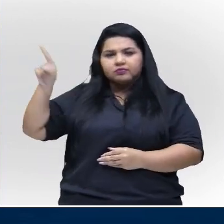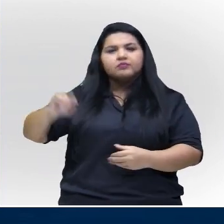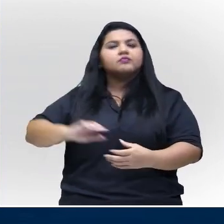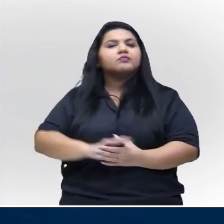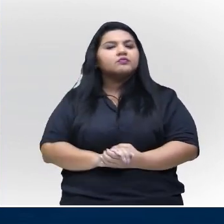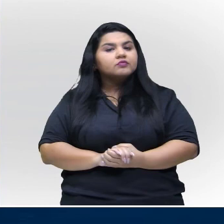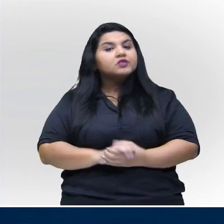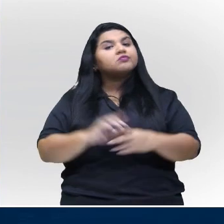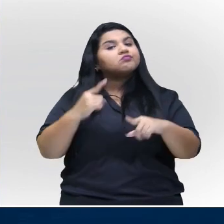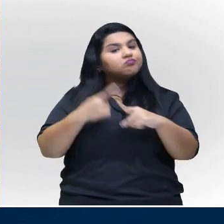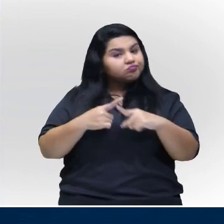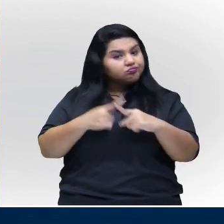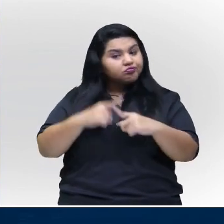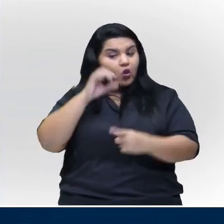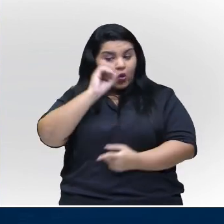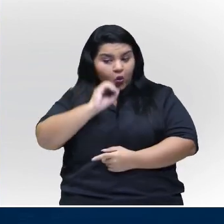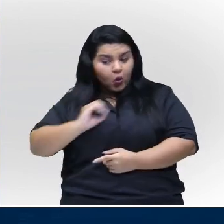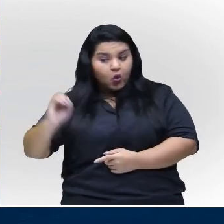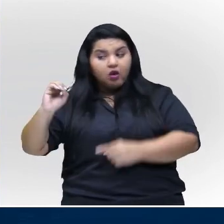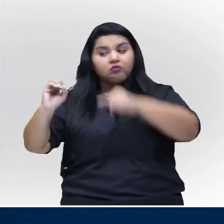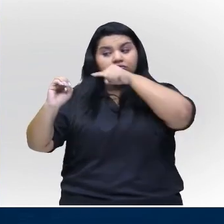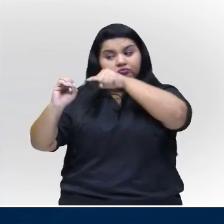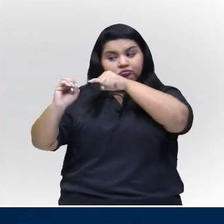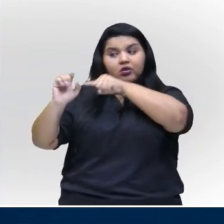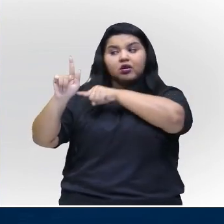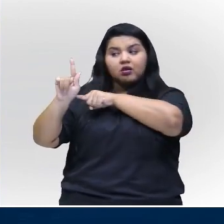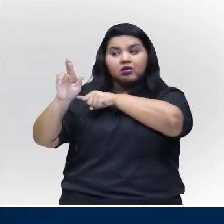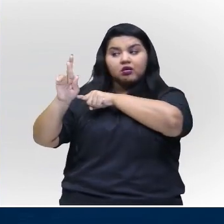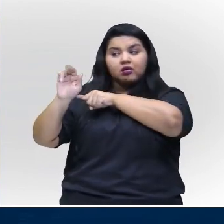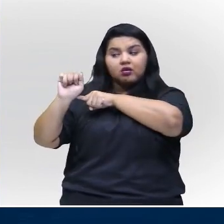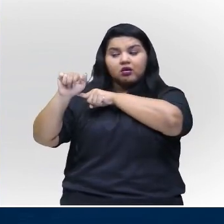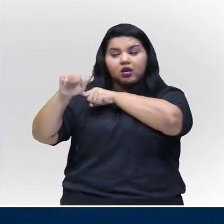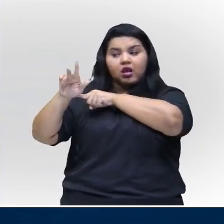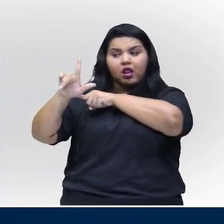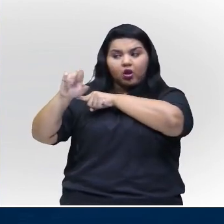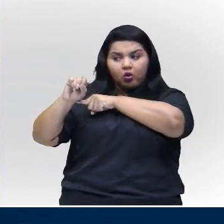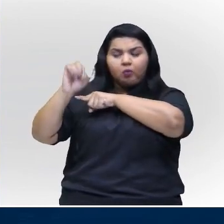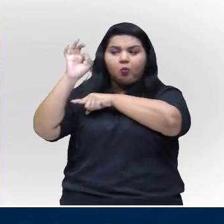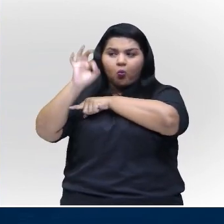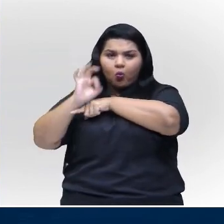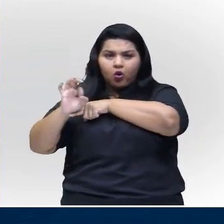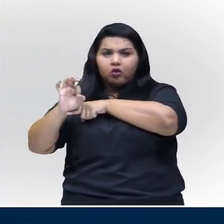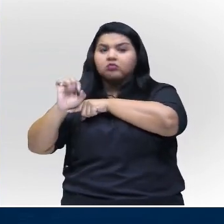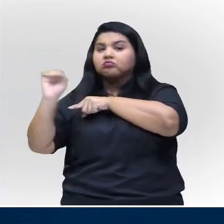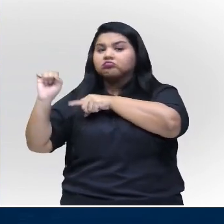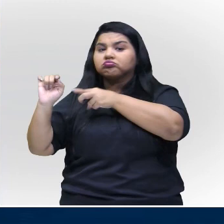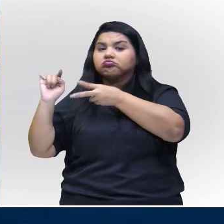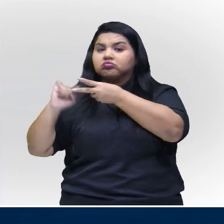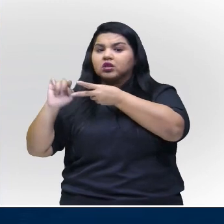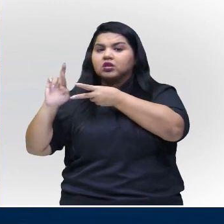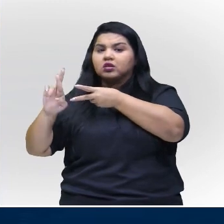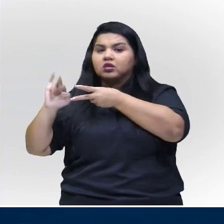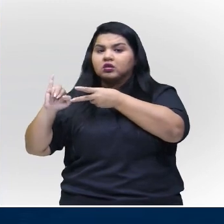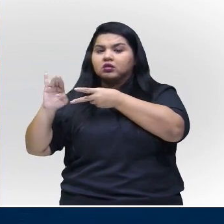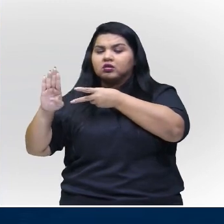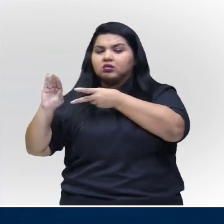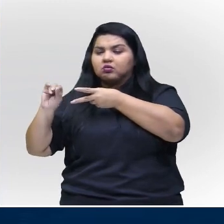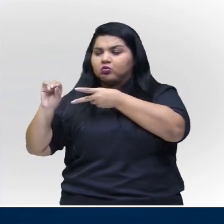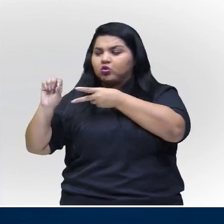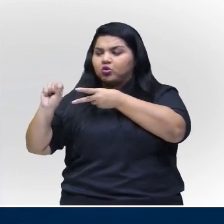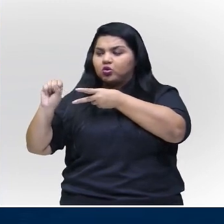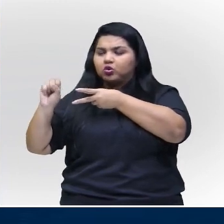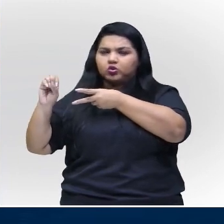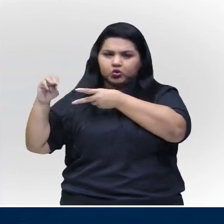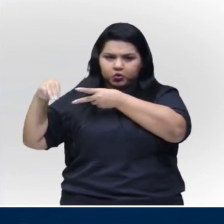granuloso? Por causa dos ribossomos que estão aderidos à sua superfície, como a gente pode observar aí na